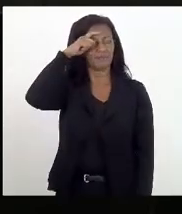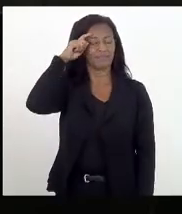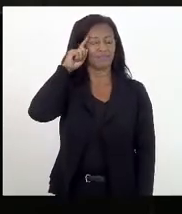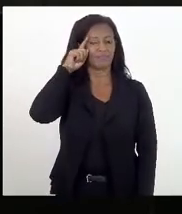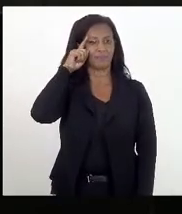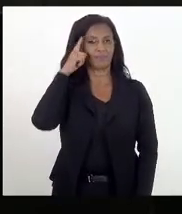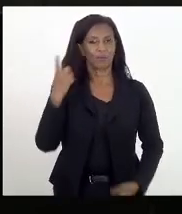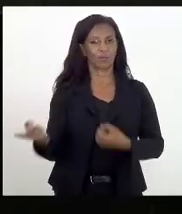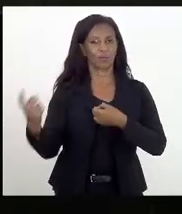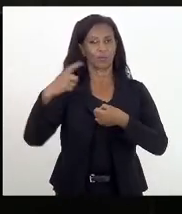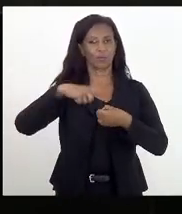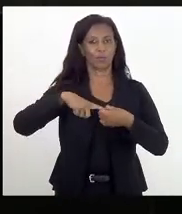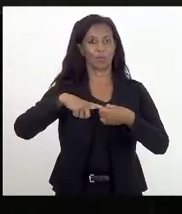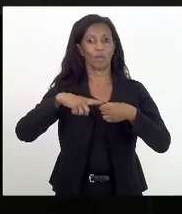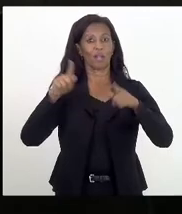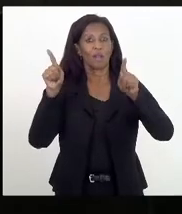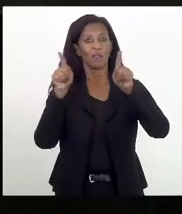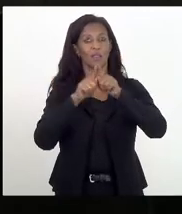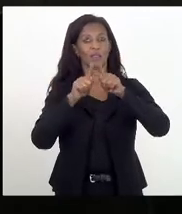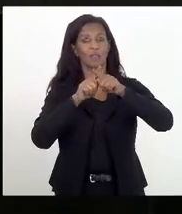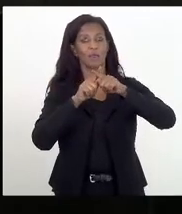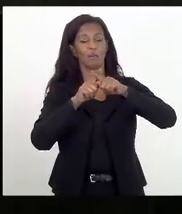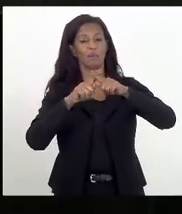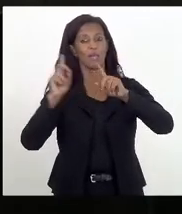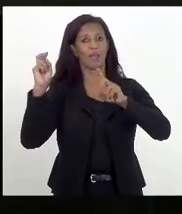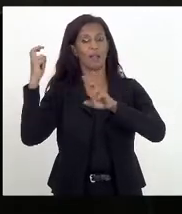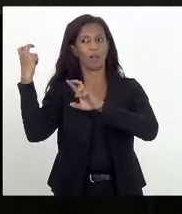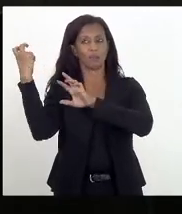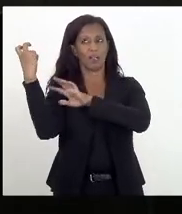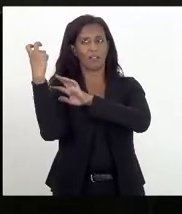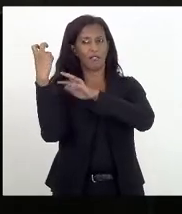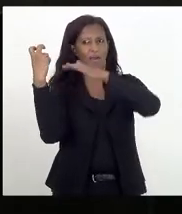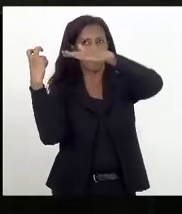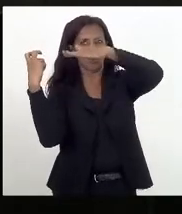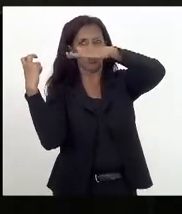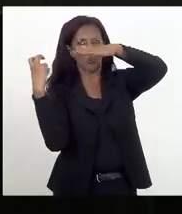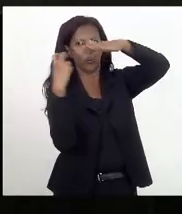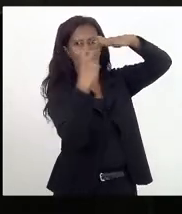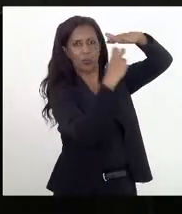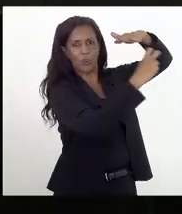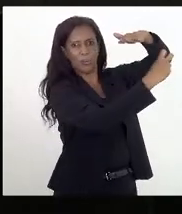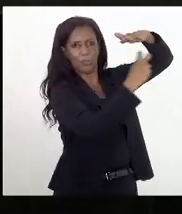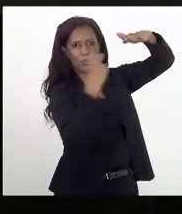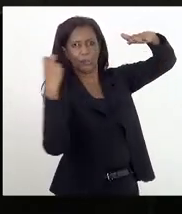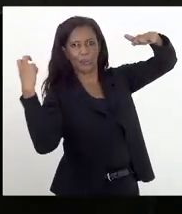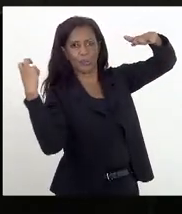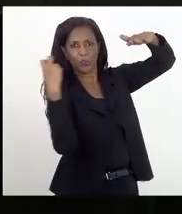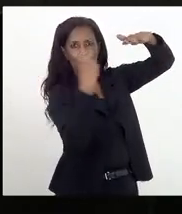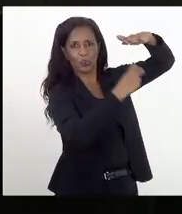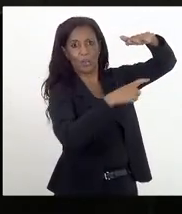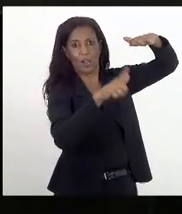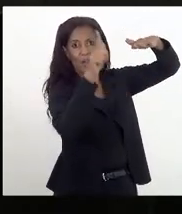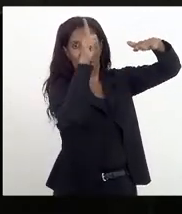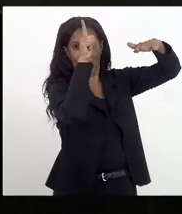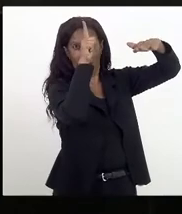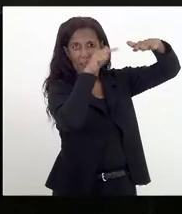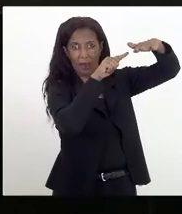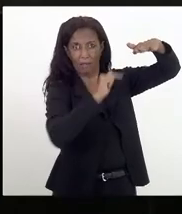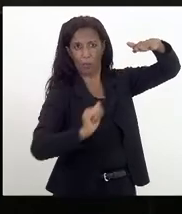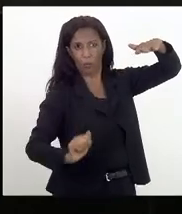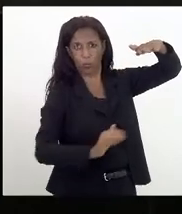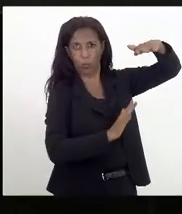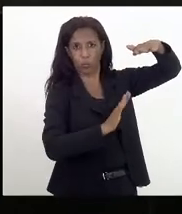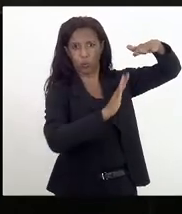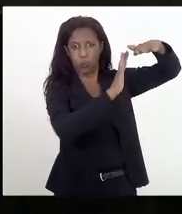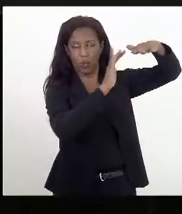Castro A retomada do teleférico do Alemão algumas pessoas entendem não entenderam e a comunidade entende a importância